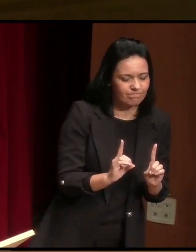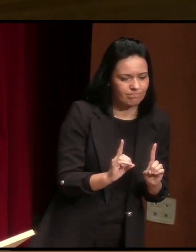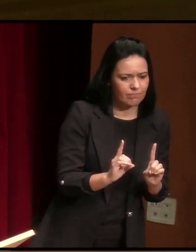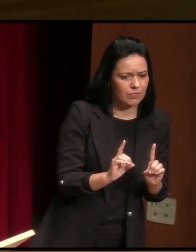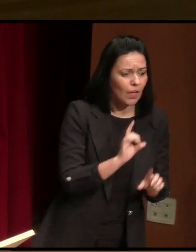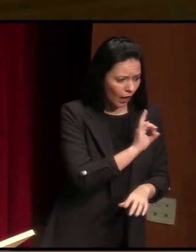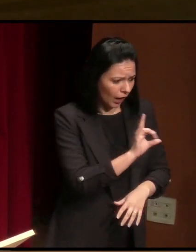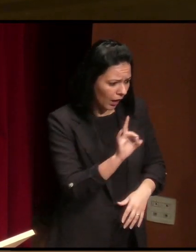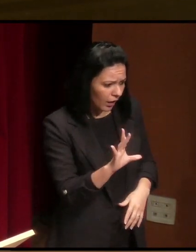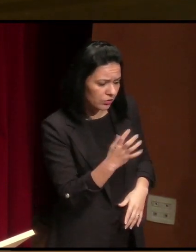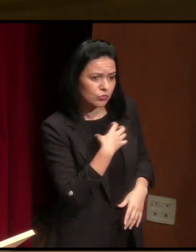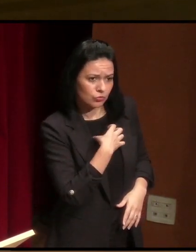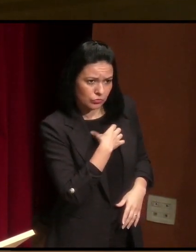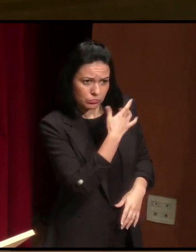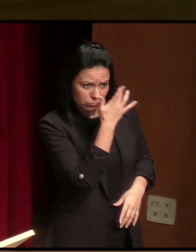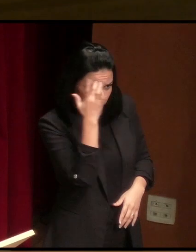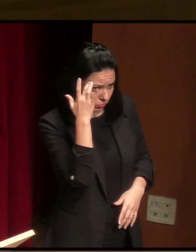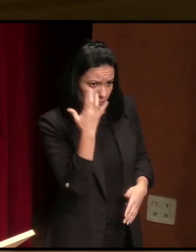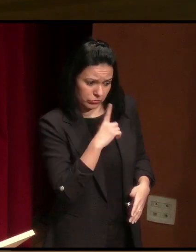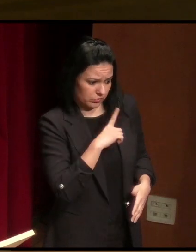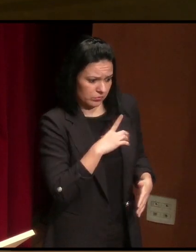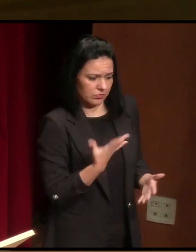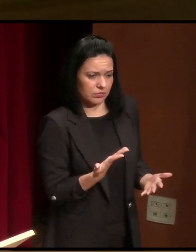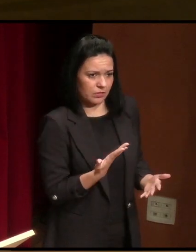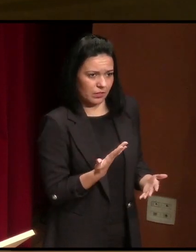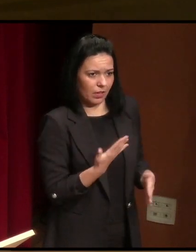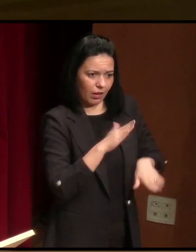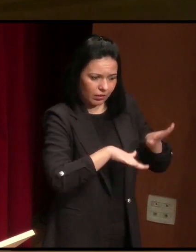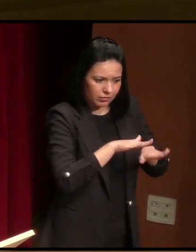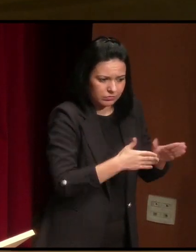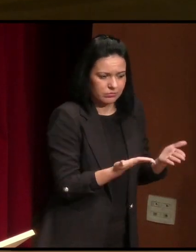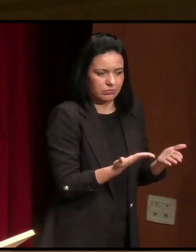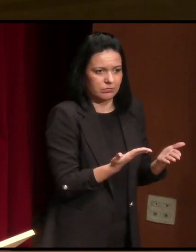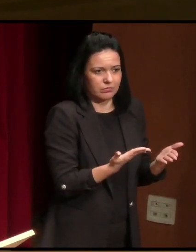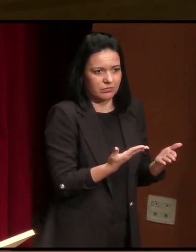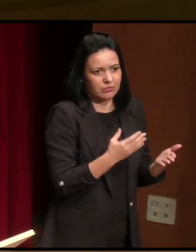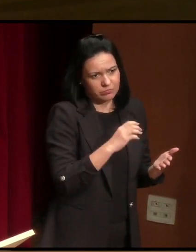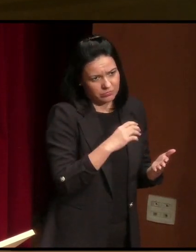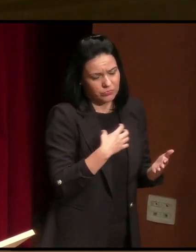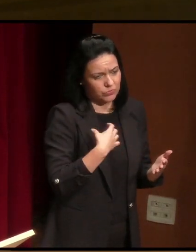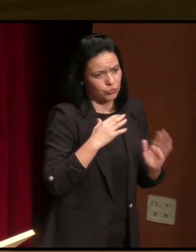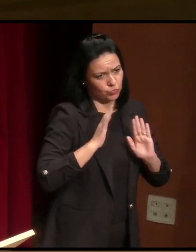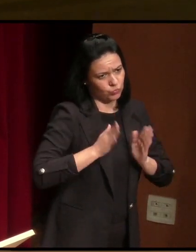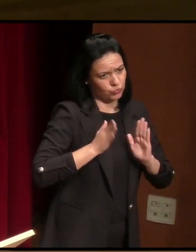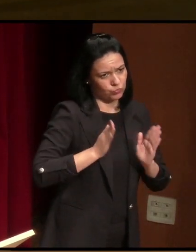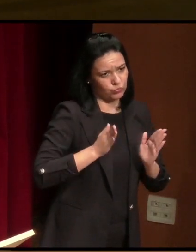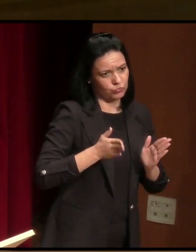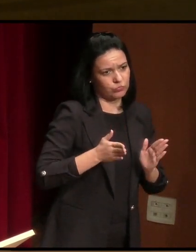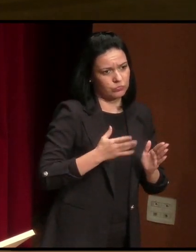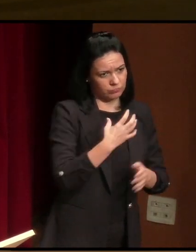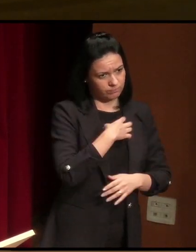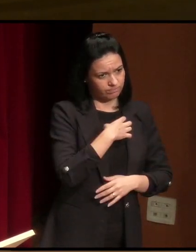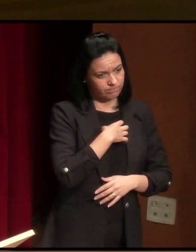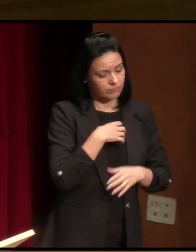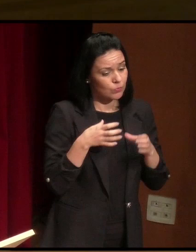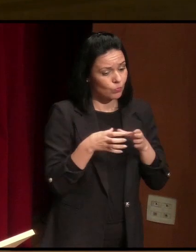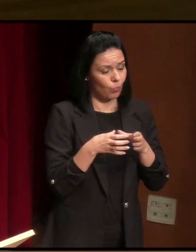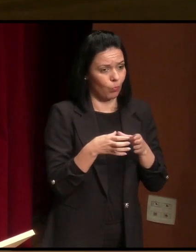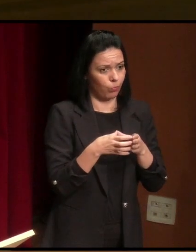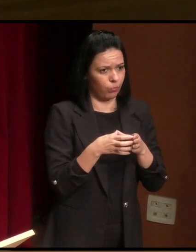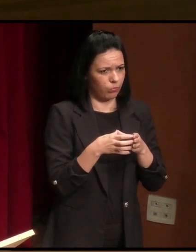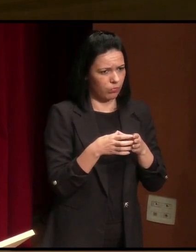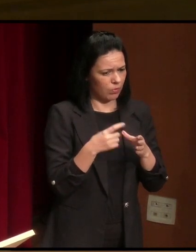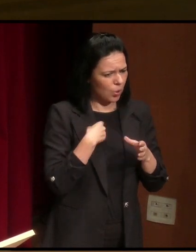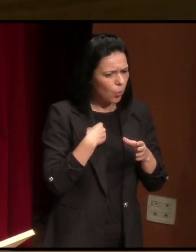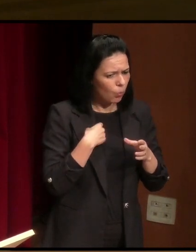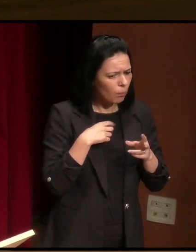uma. Então, no dia que chegar, eu, né, lido com isso, com até o somos capazes, eu nunca olhei para a deficiência